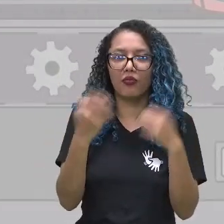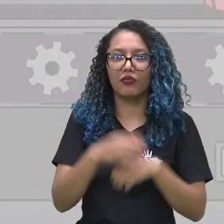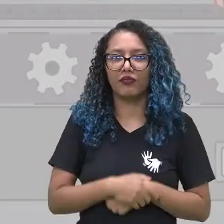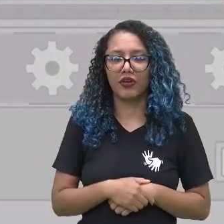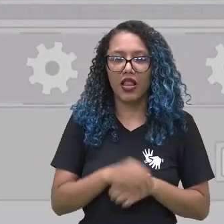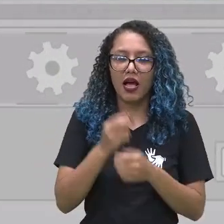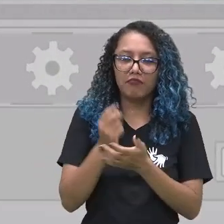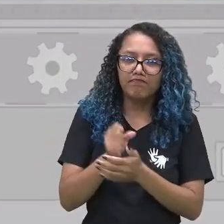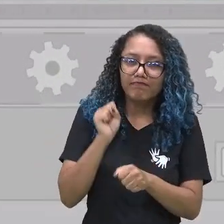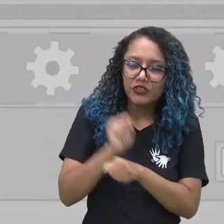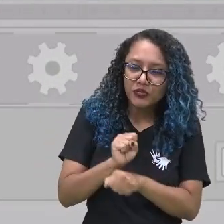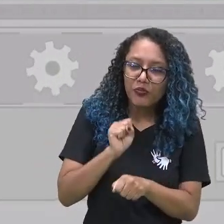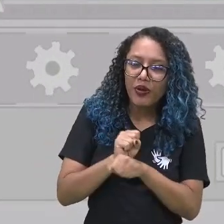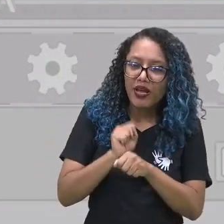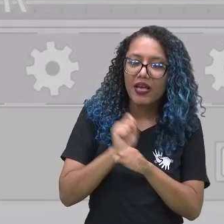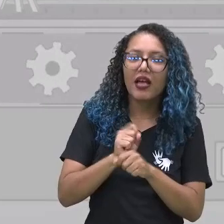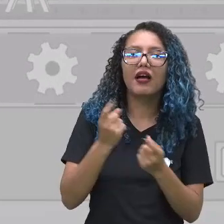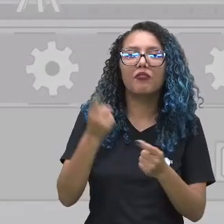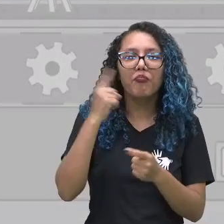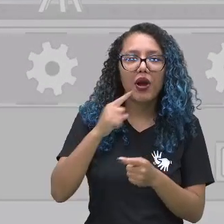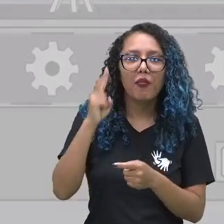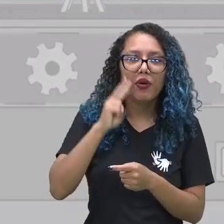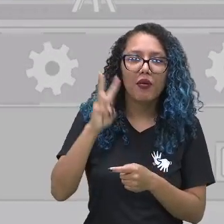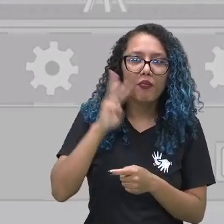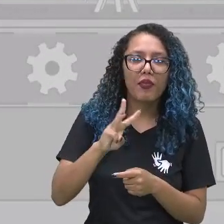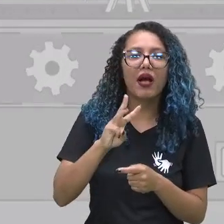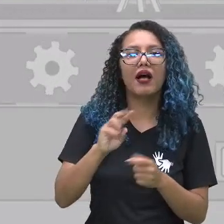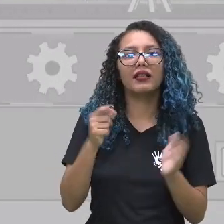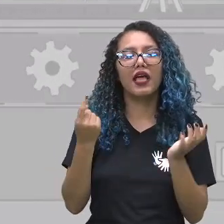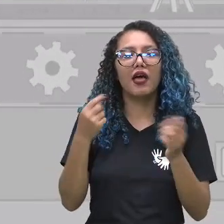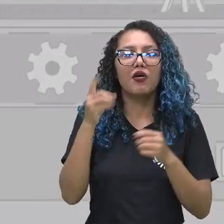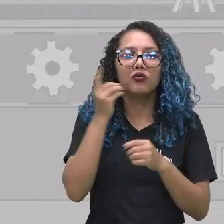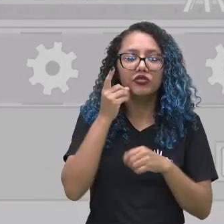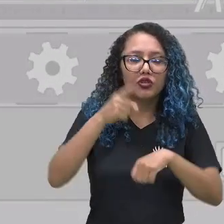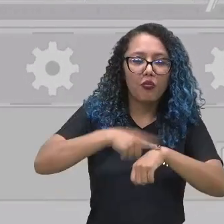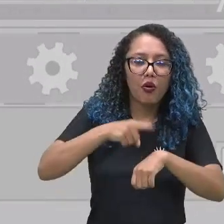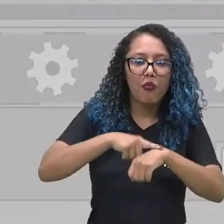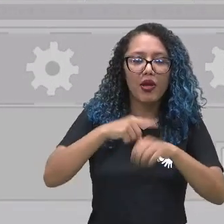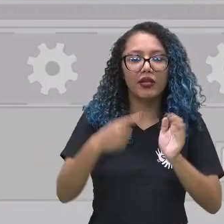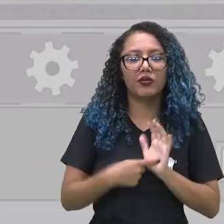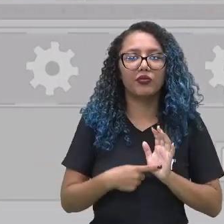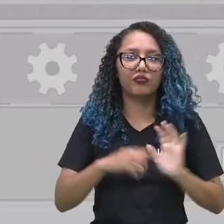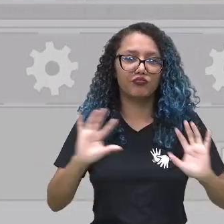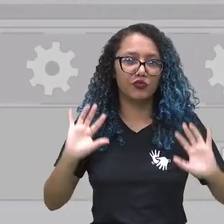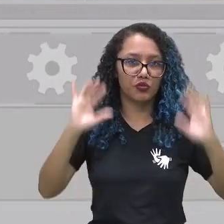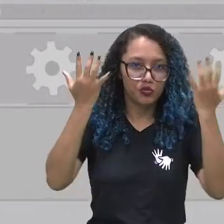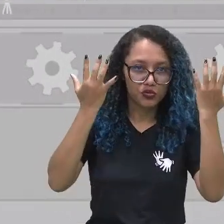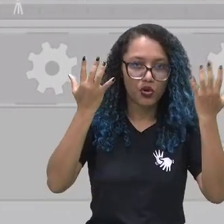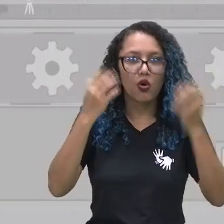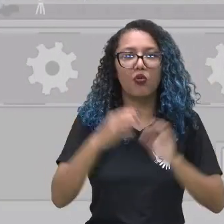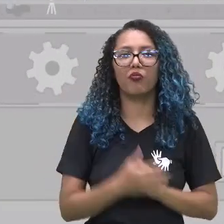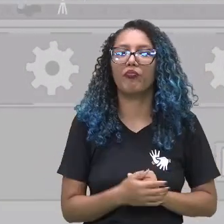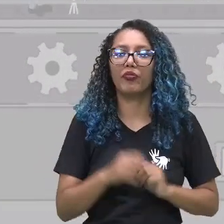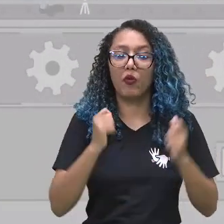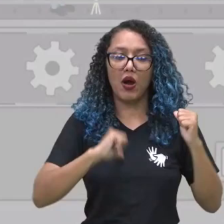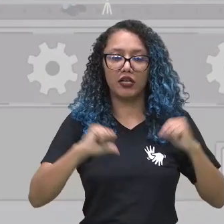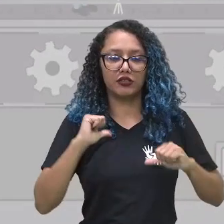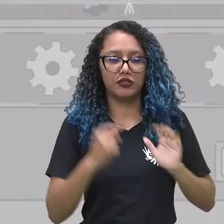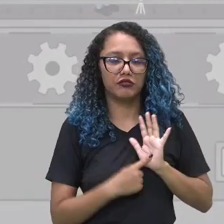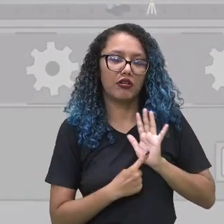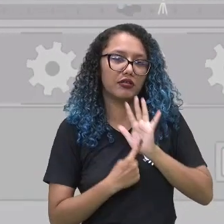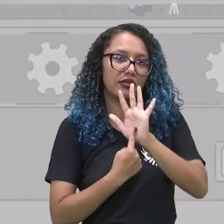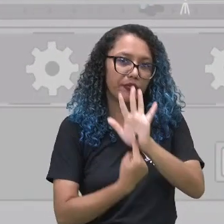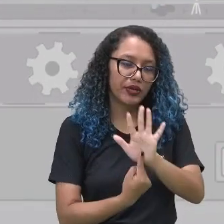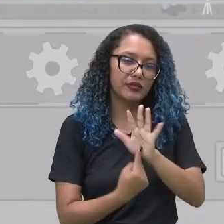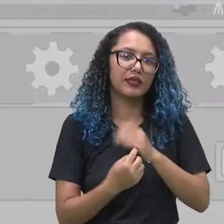aquele show daquele artista. Então, vejo, e tudo ele é trabalhado pela questão da